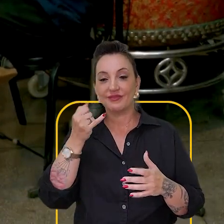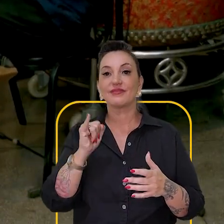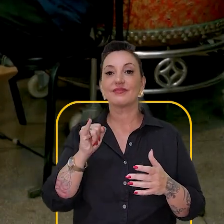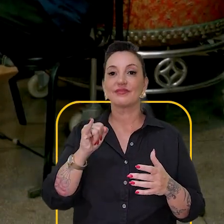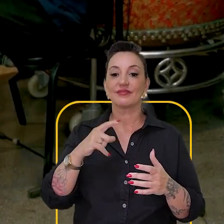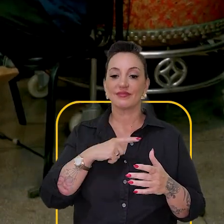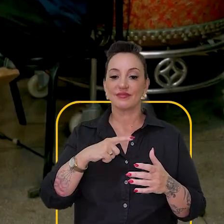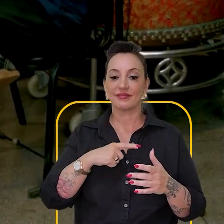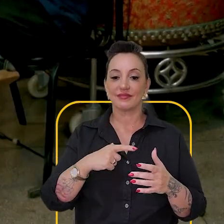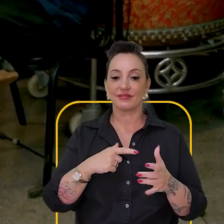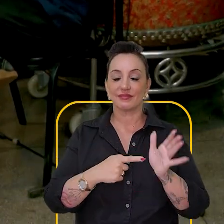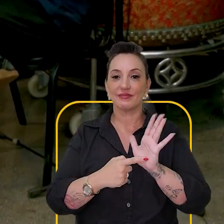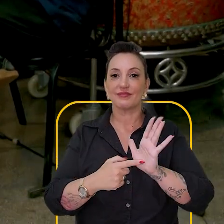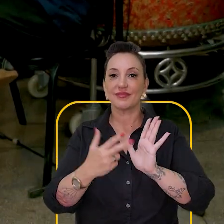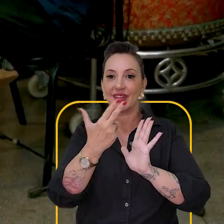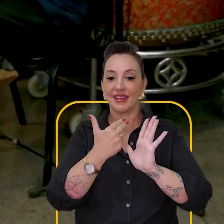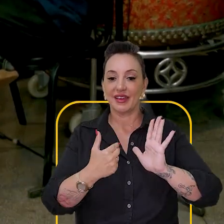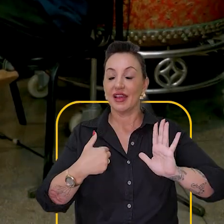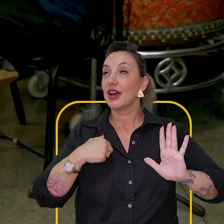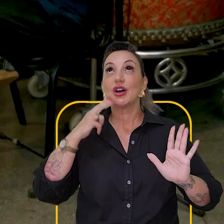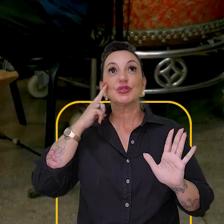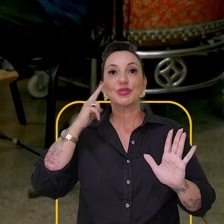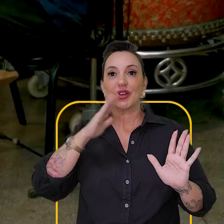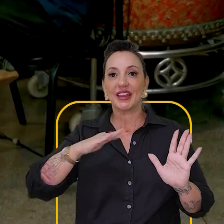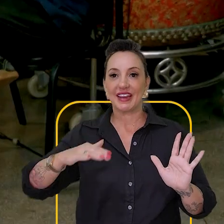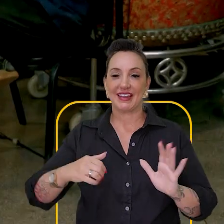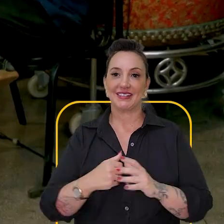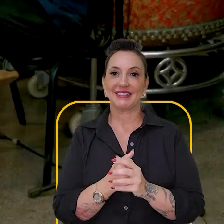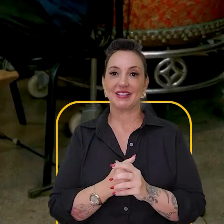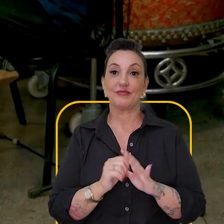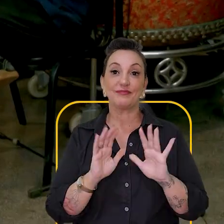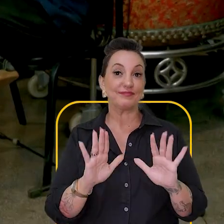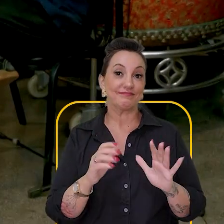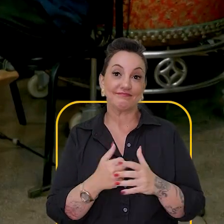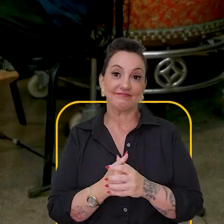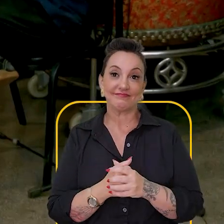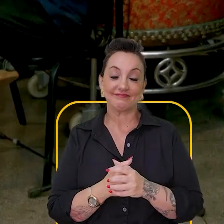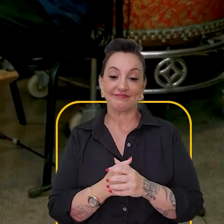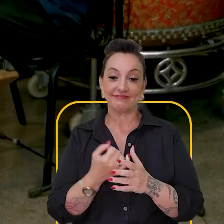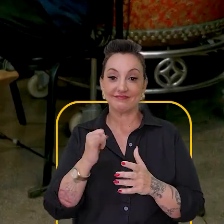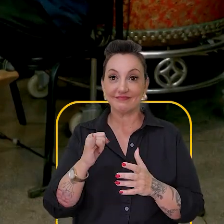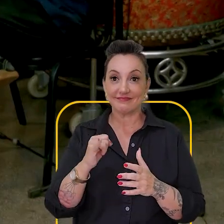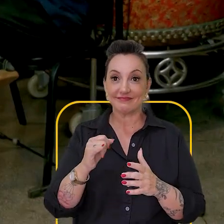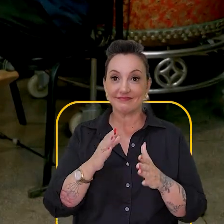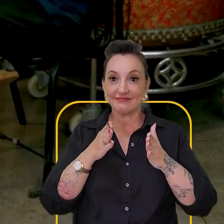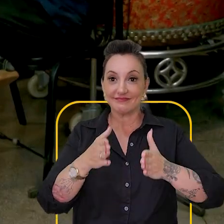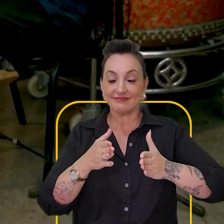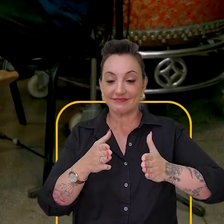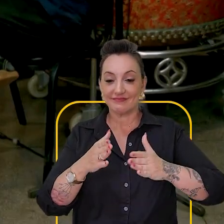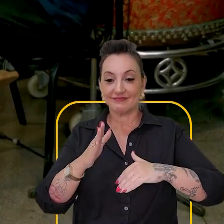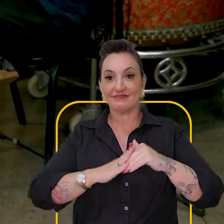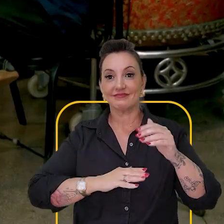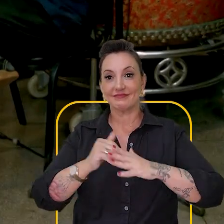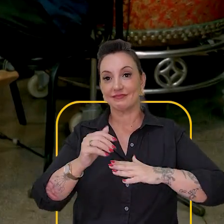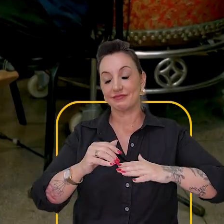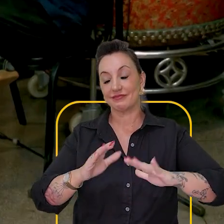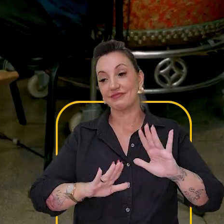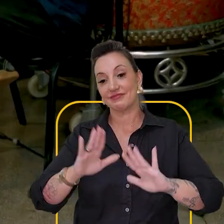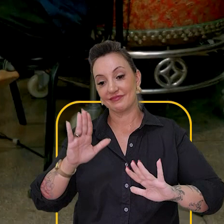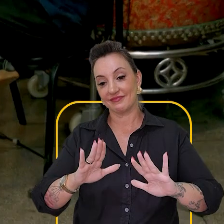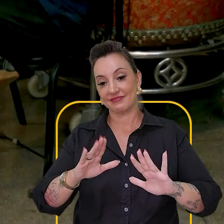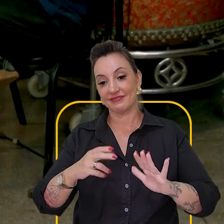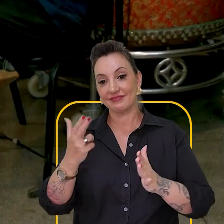tinham né levei desenhos meus Era meu sonho de criança mas se eu tivesse seguido isso provavelmente eu